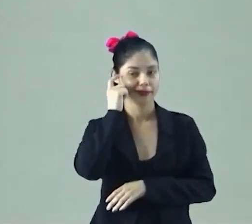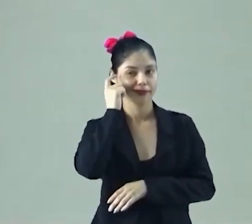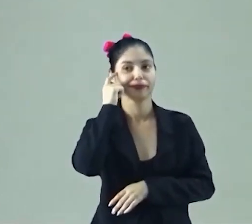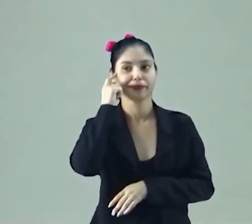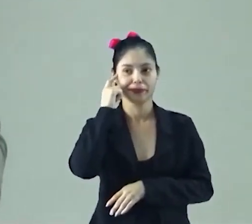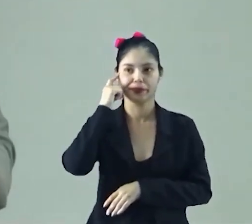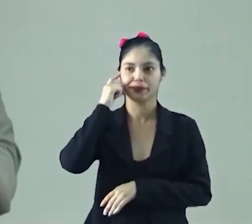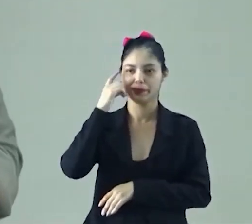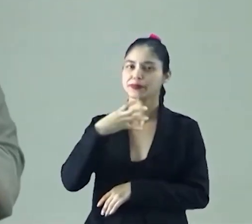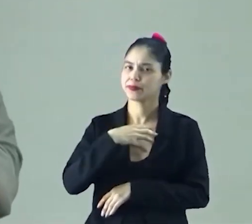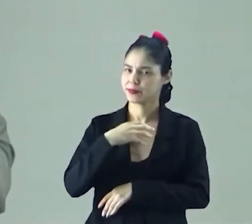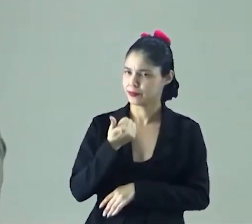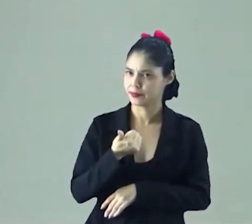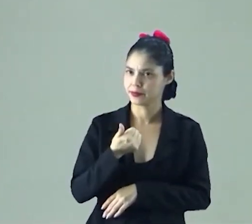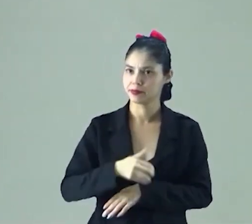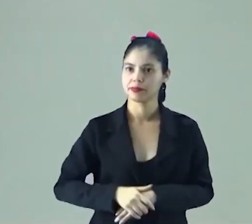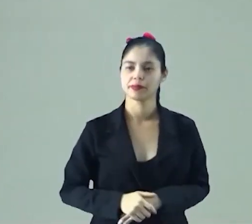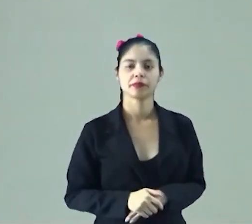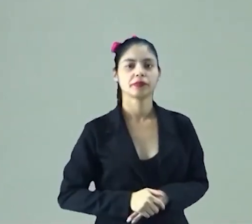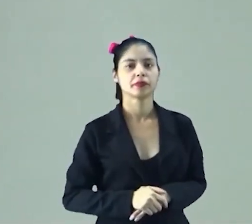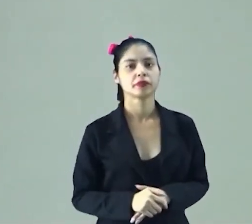pensadores nesse sentido, tá bom?